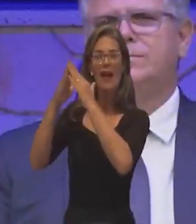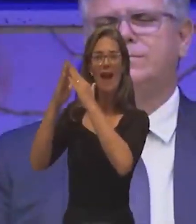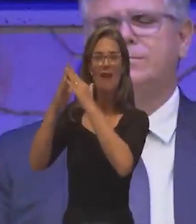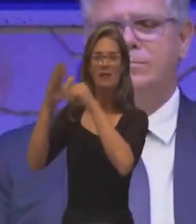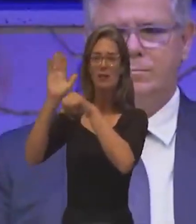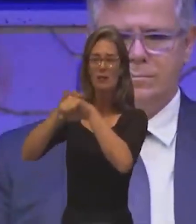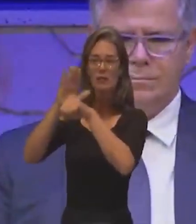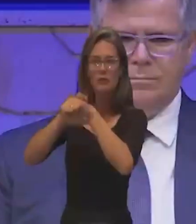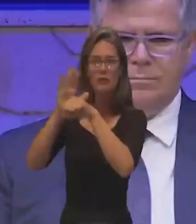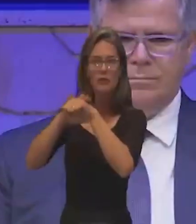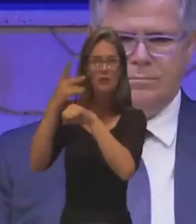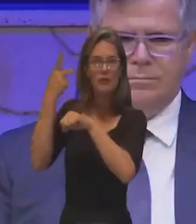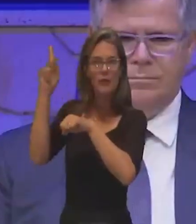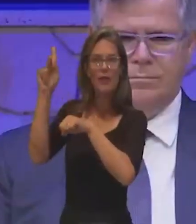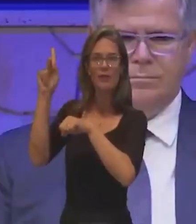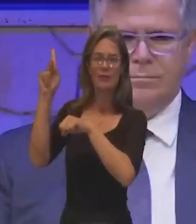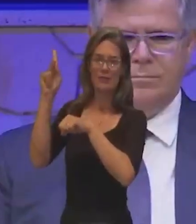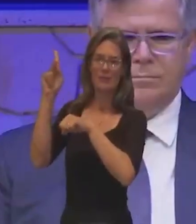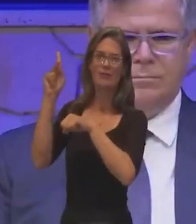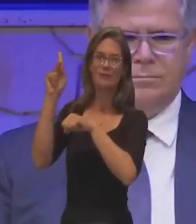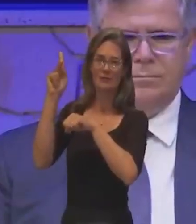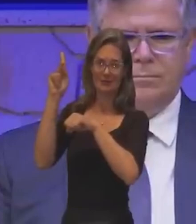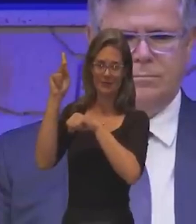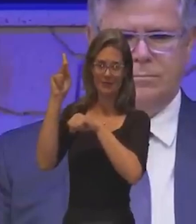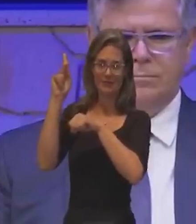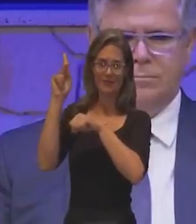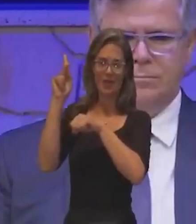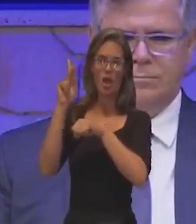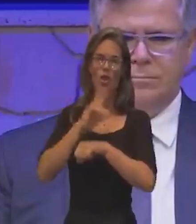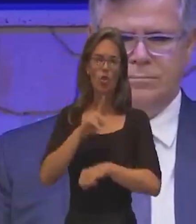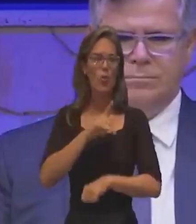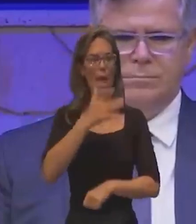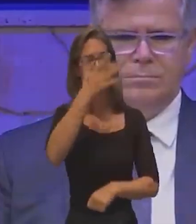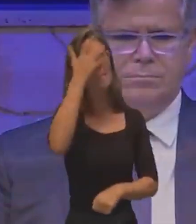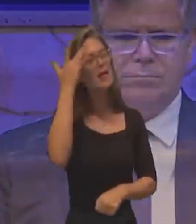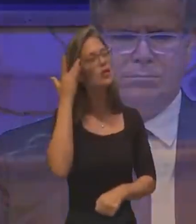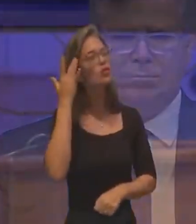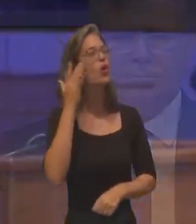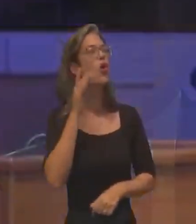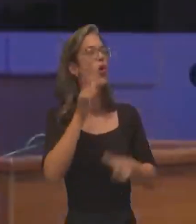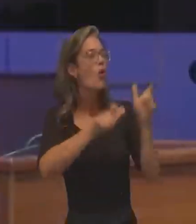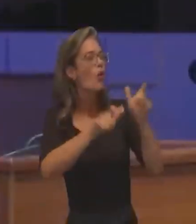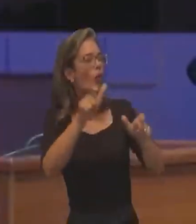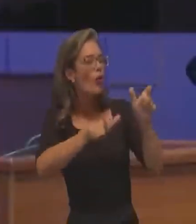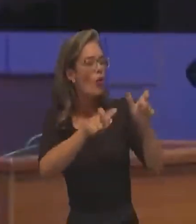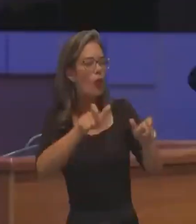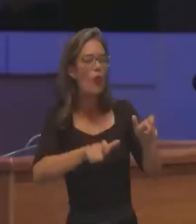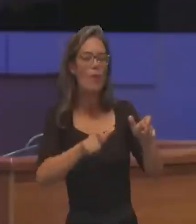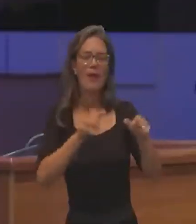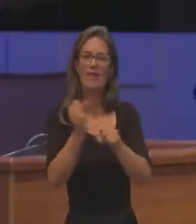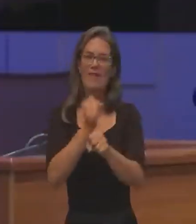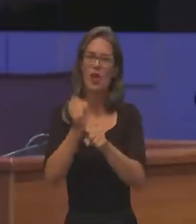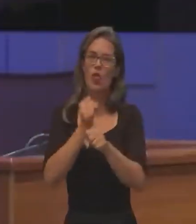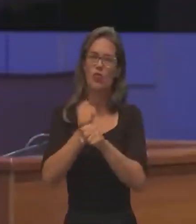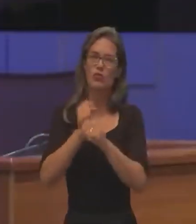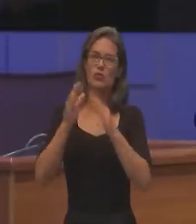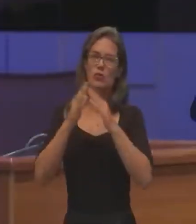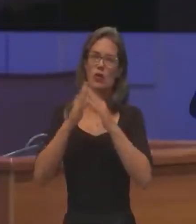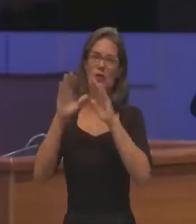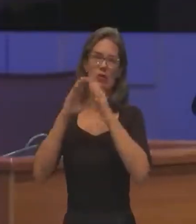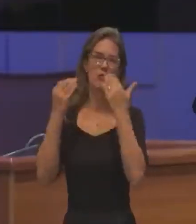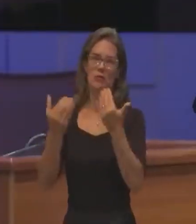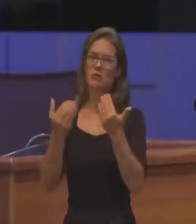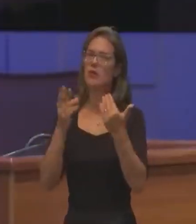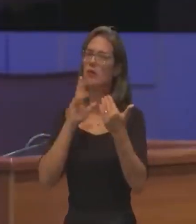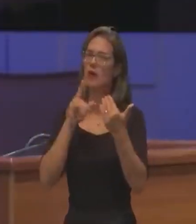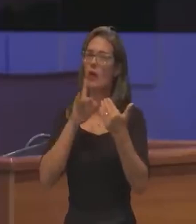não feita por mãos, ou seja, não é erguida pelo homem, não é da inteligência humana,